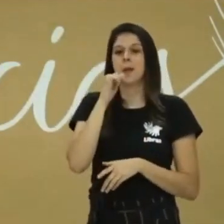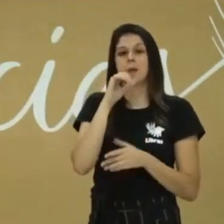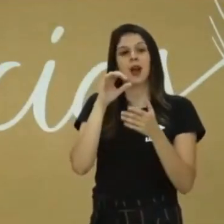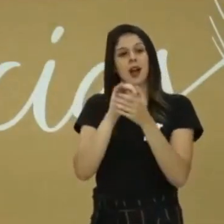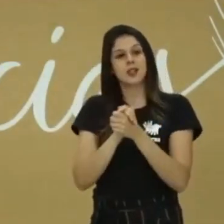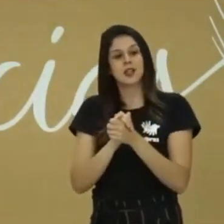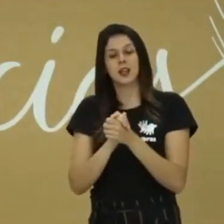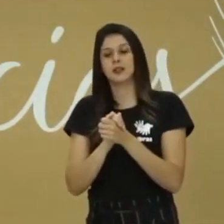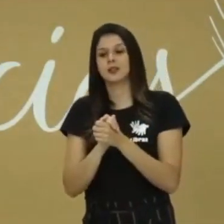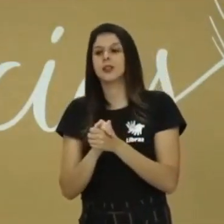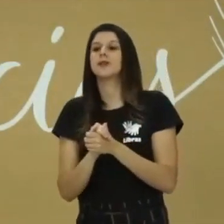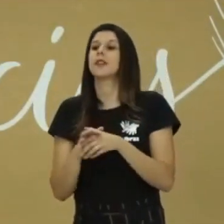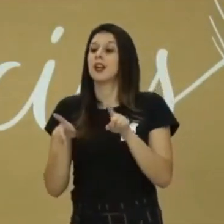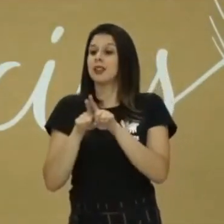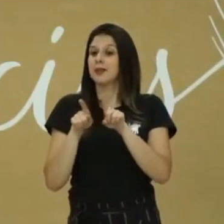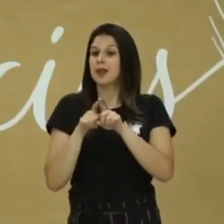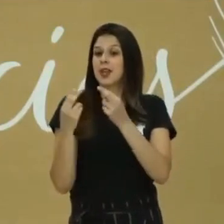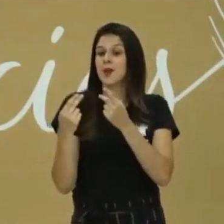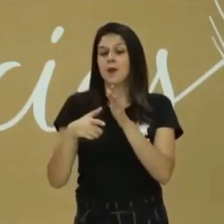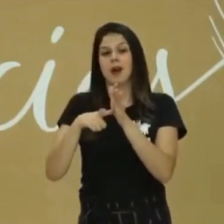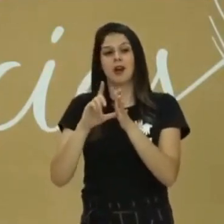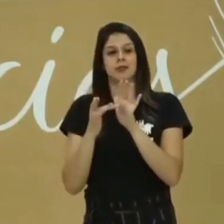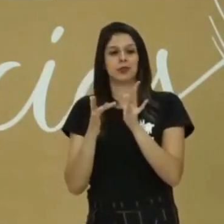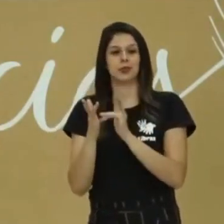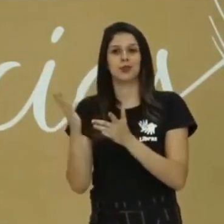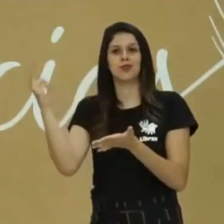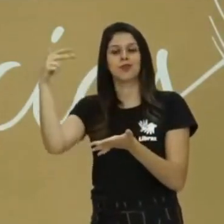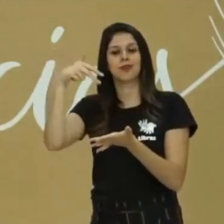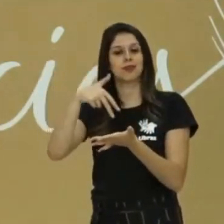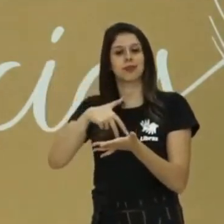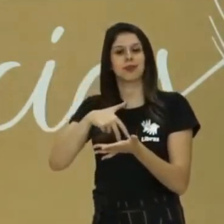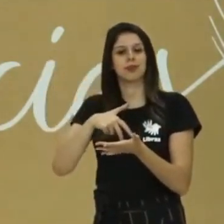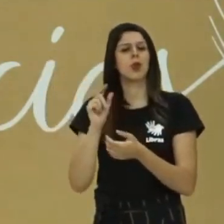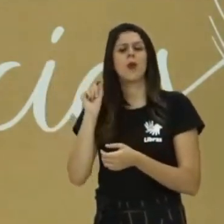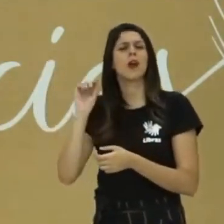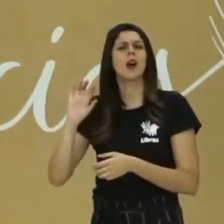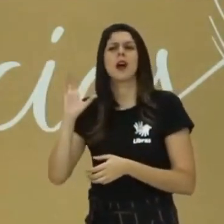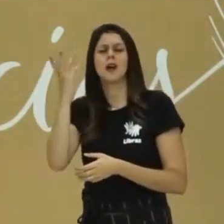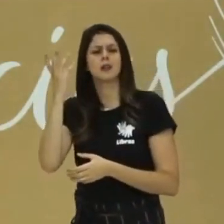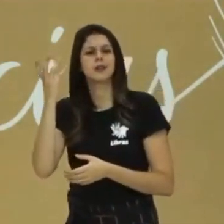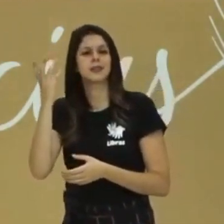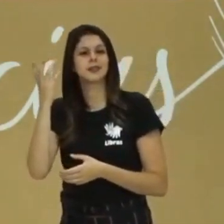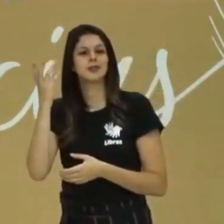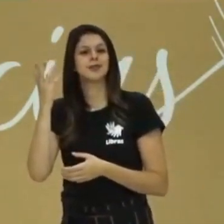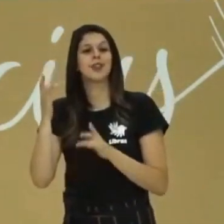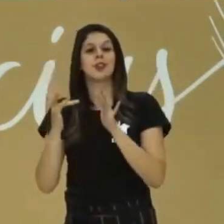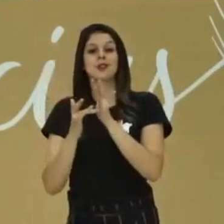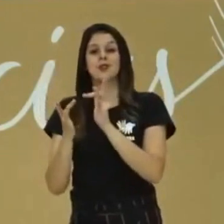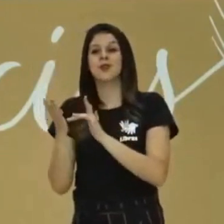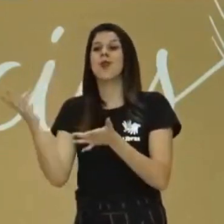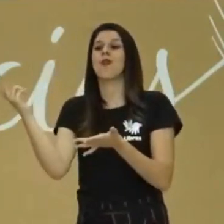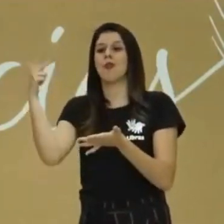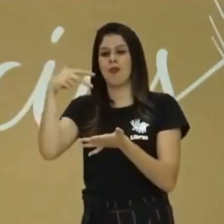dia do filho do homem Oi e o quê que será no dia do filho do homem a volta de